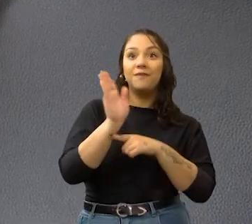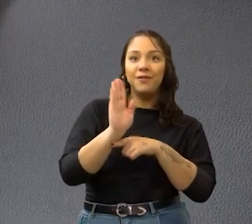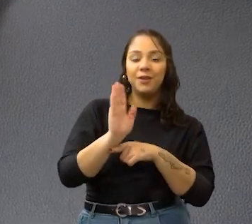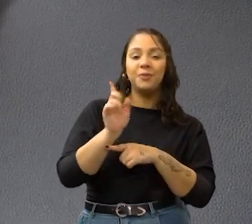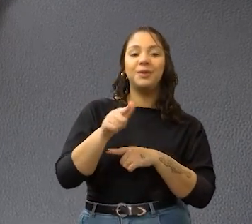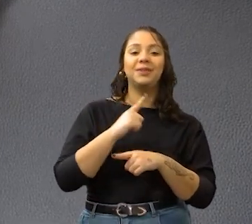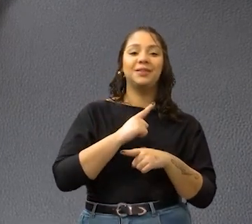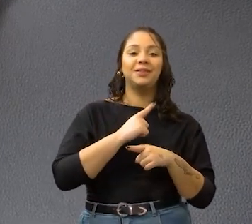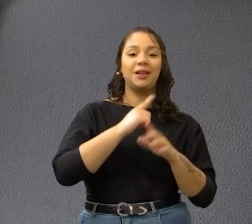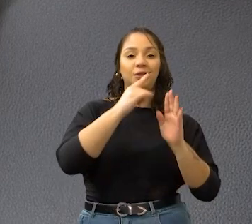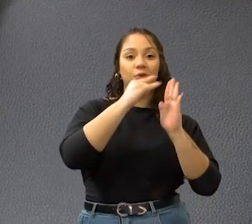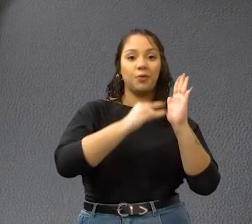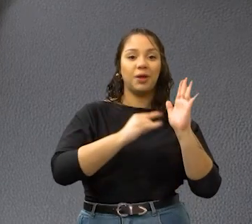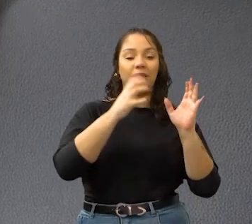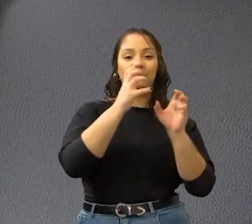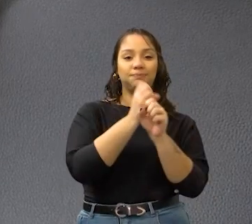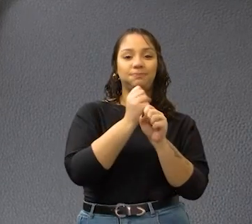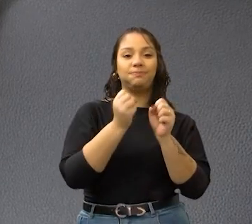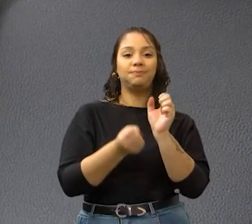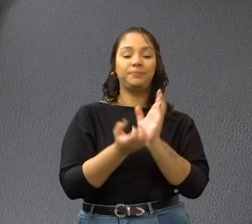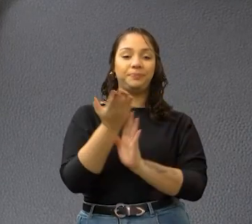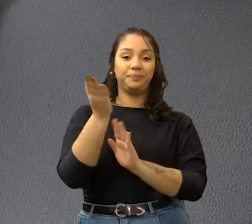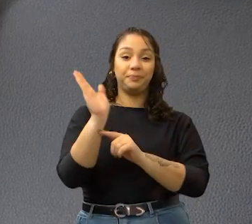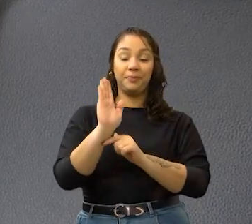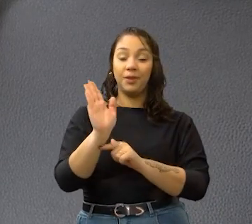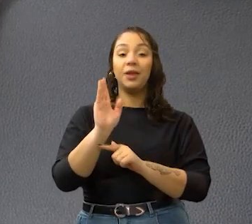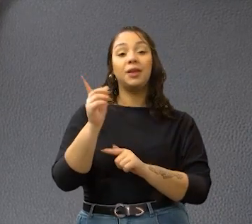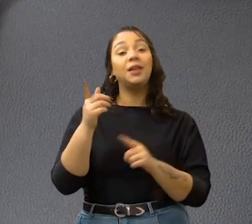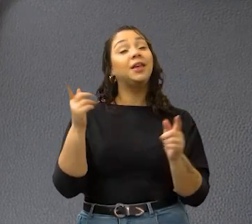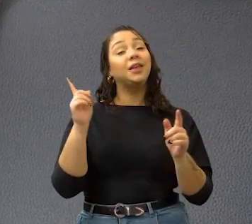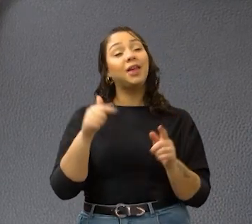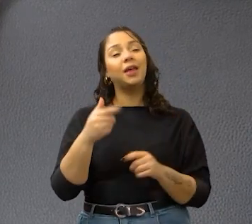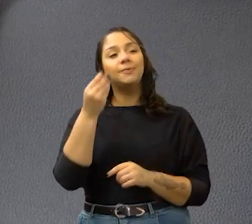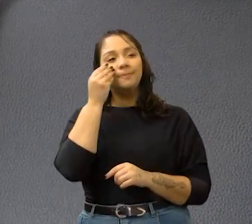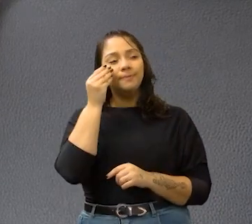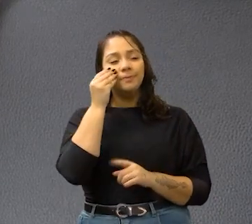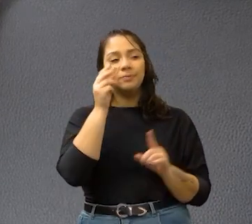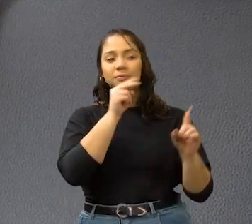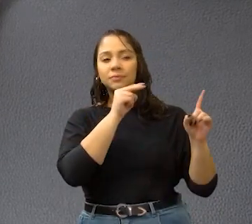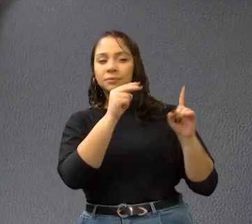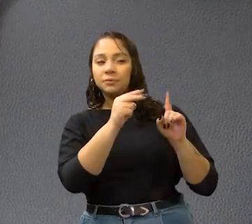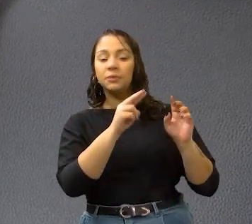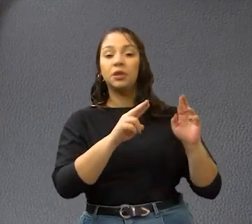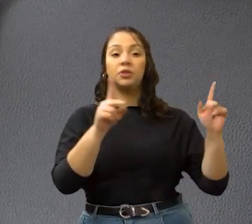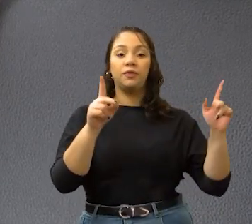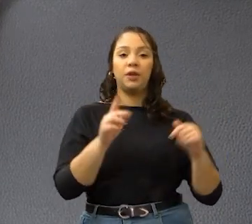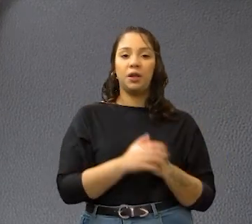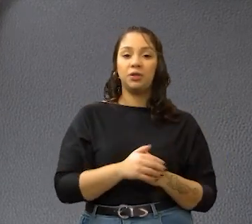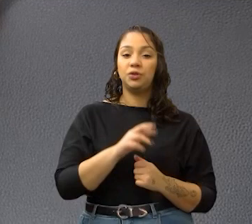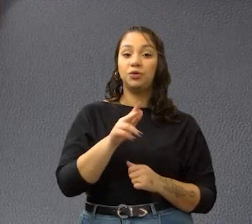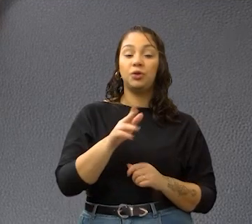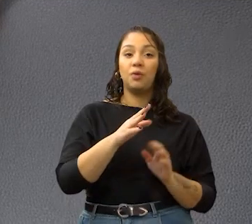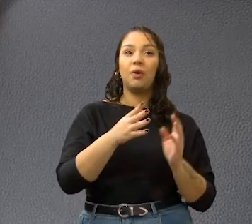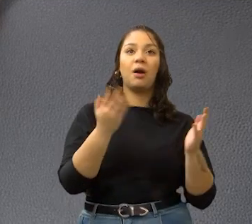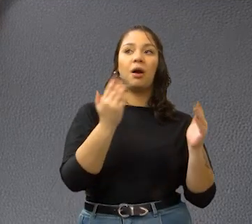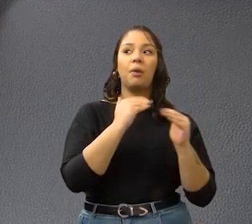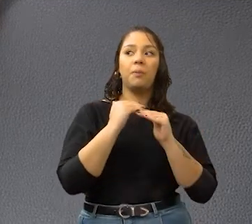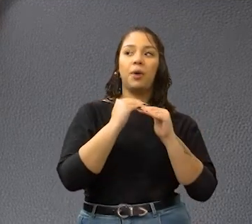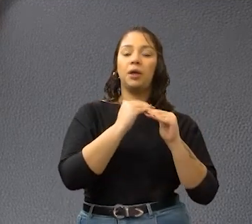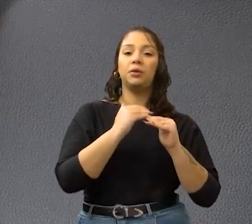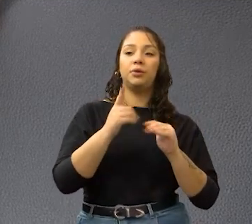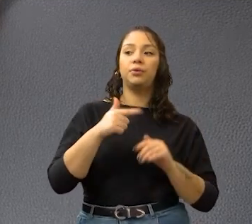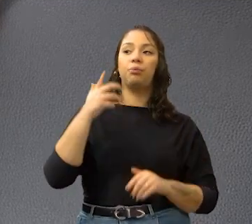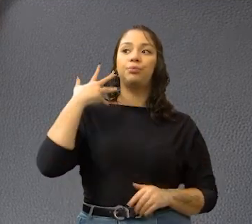documentário, né? Mas é necessário a gente também tentar olhar para uma outra ótica, né, que não é aquele